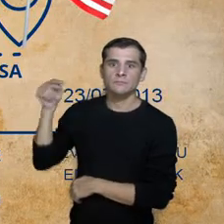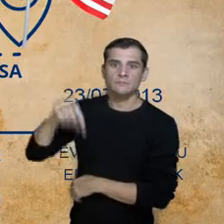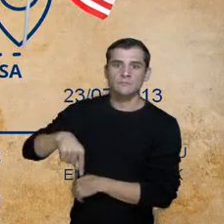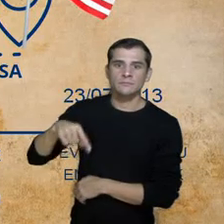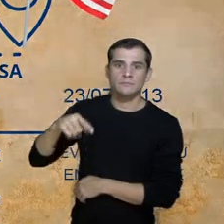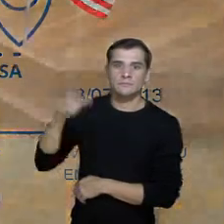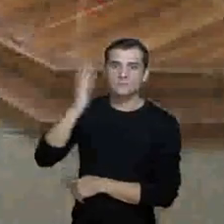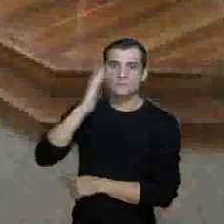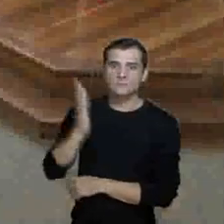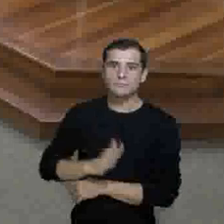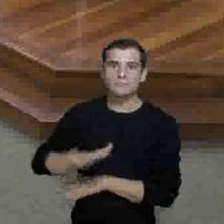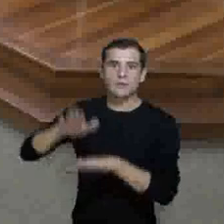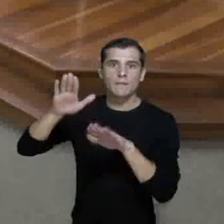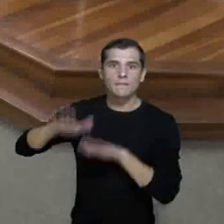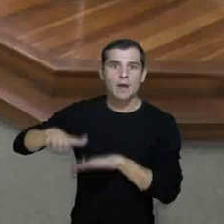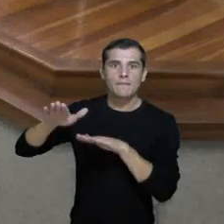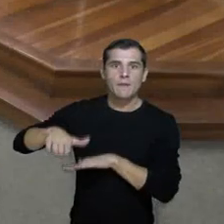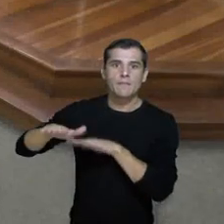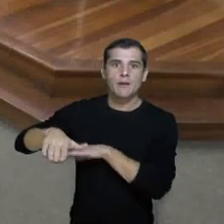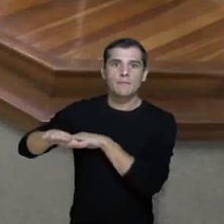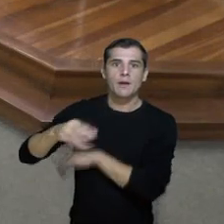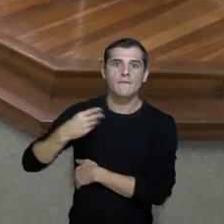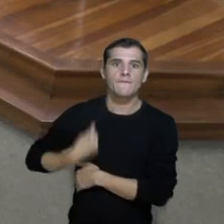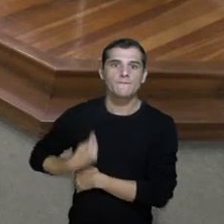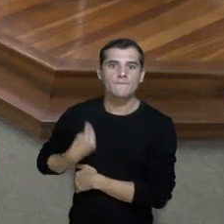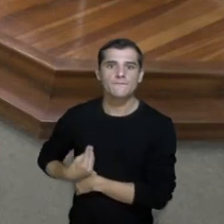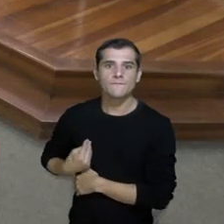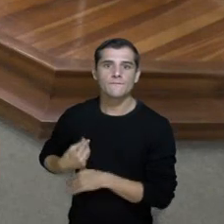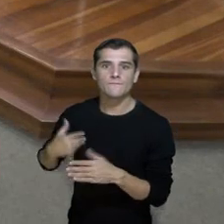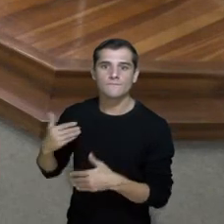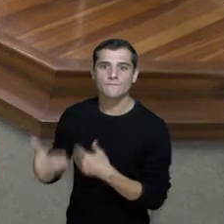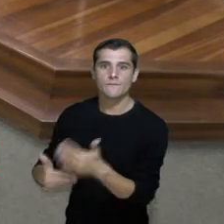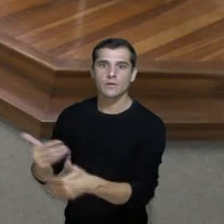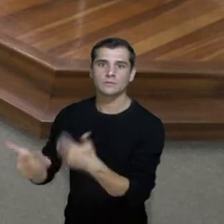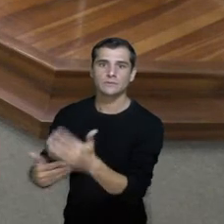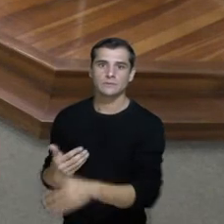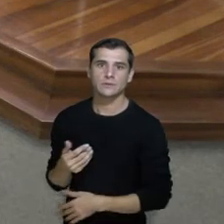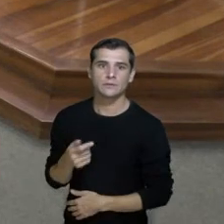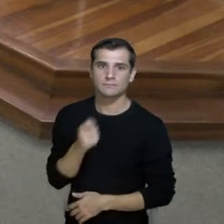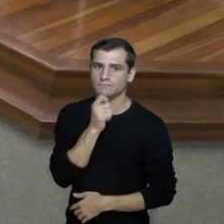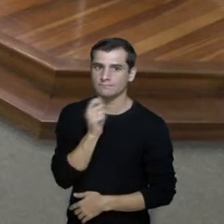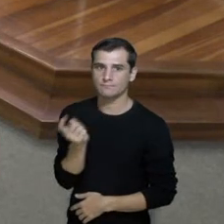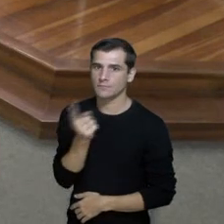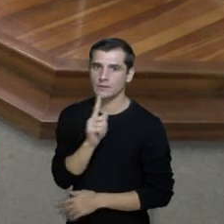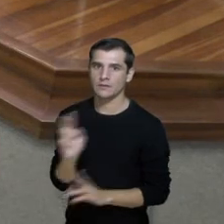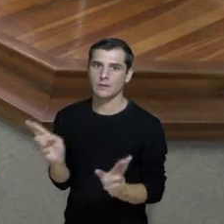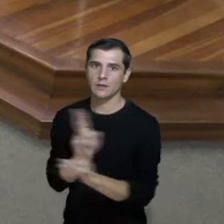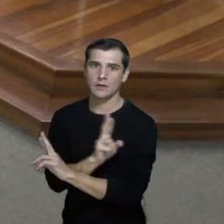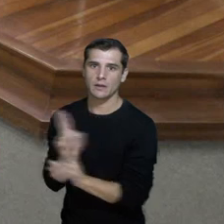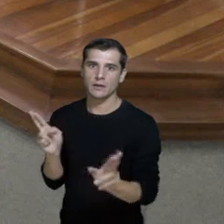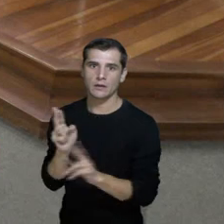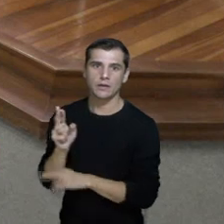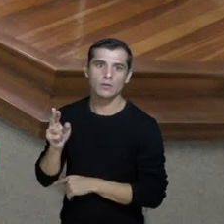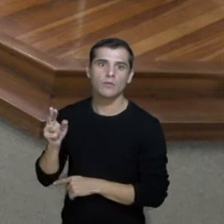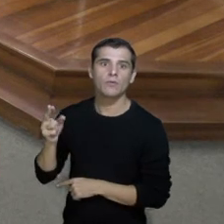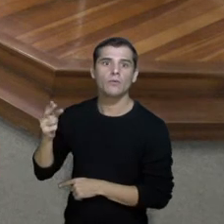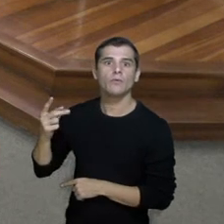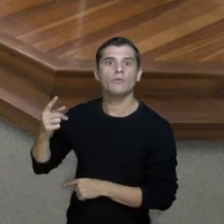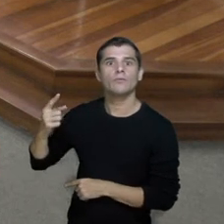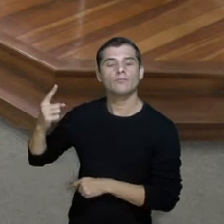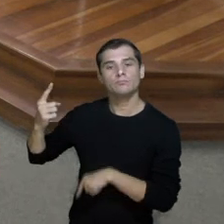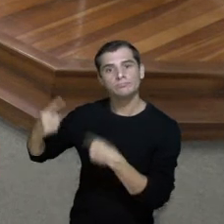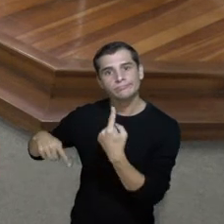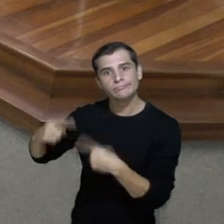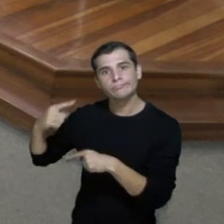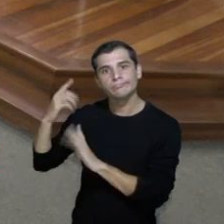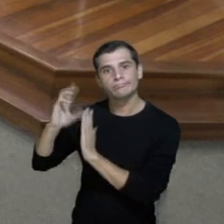em 2013 Ainda num processo Genuíno que não tinha qualquer relação política partidária Quando iniciou o